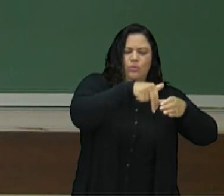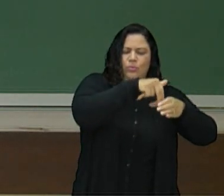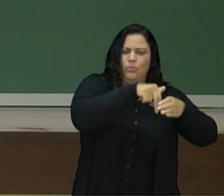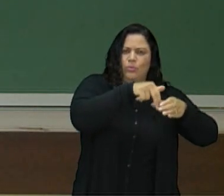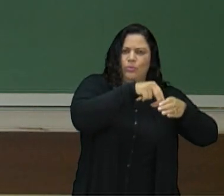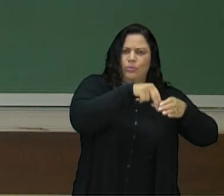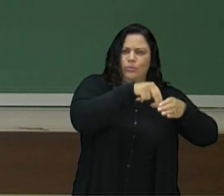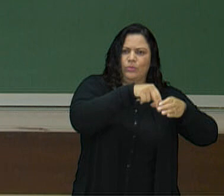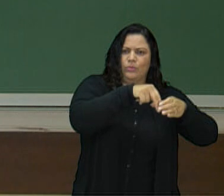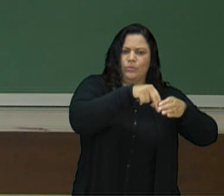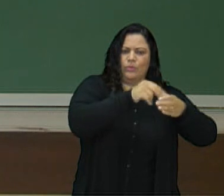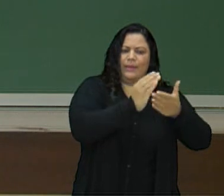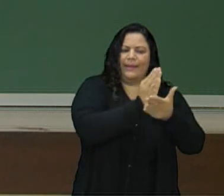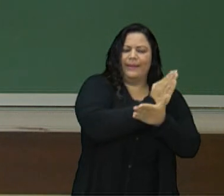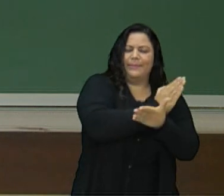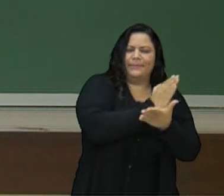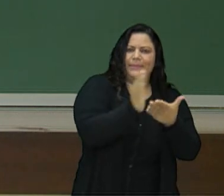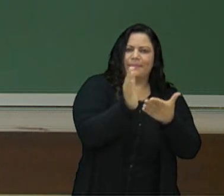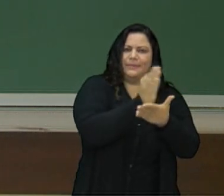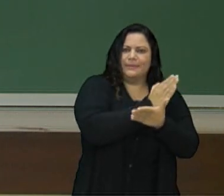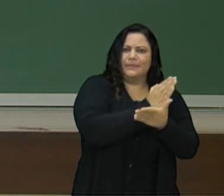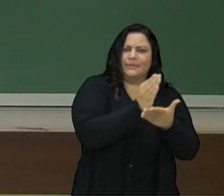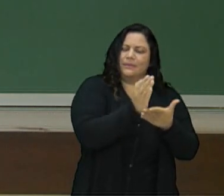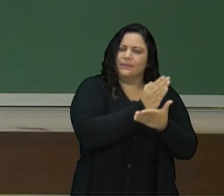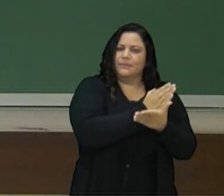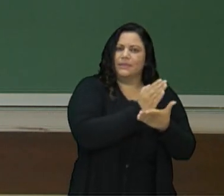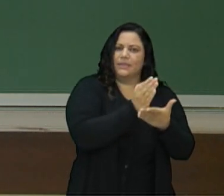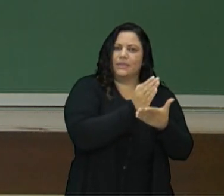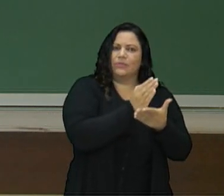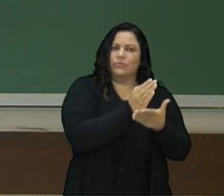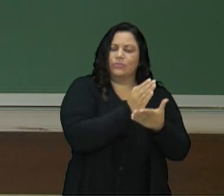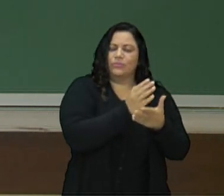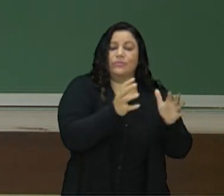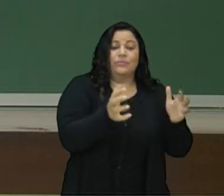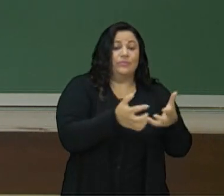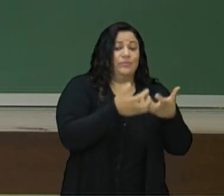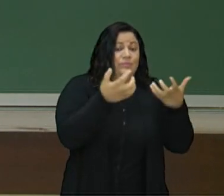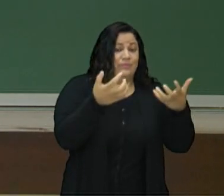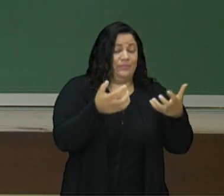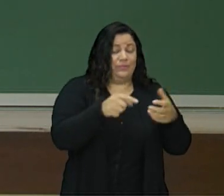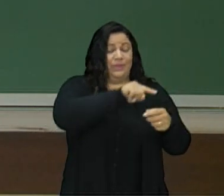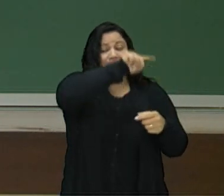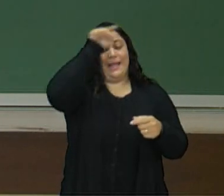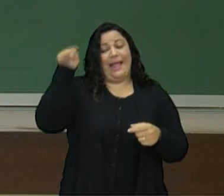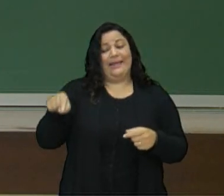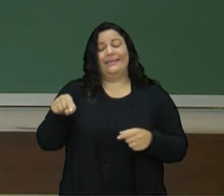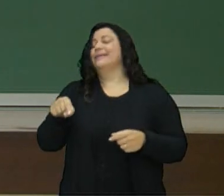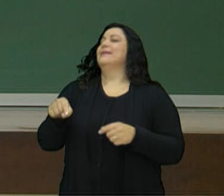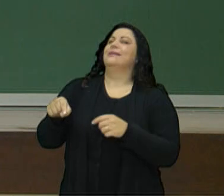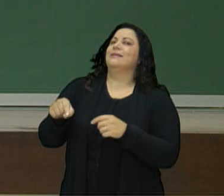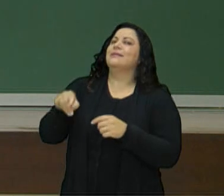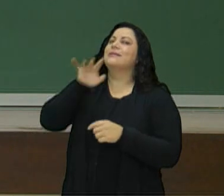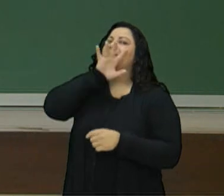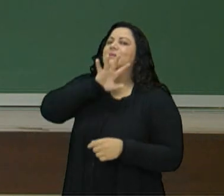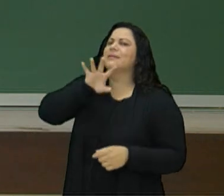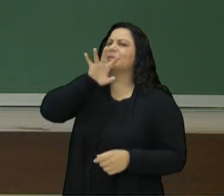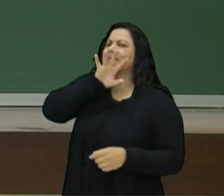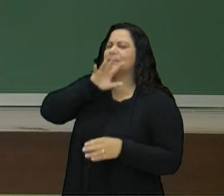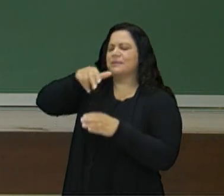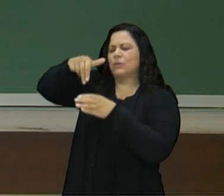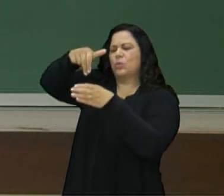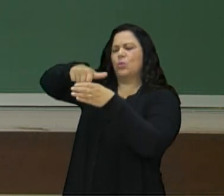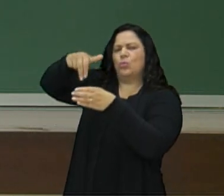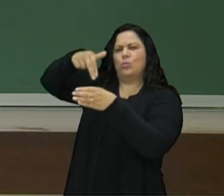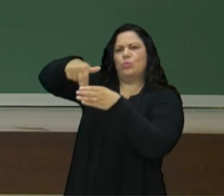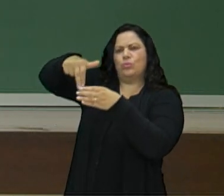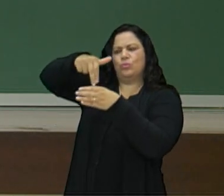deslocado para o canto. Então, em células vegetais, o núcleo não é centralizado. Nas animais, a maioria delas tem o núcleo no centro, mas também pode